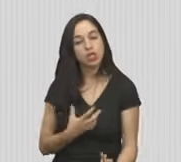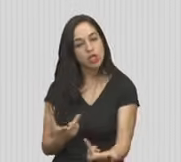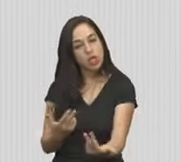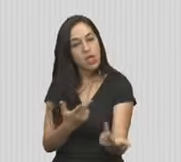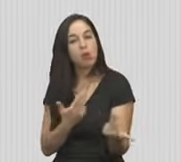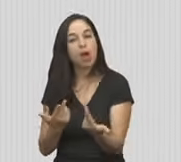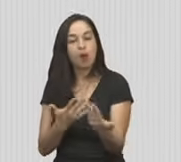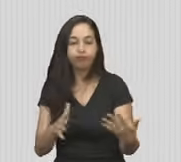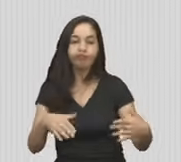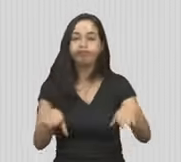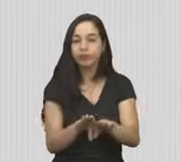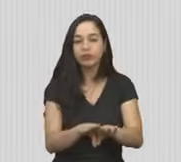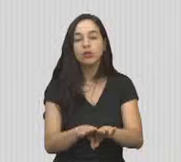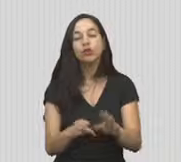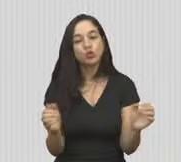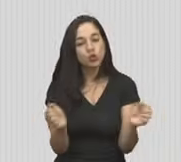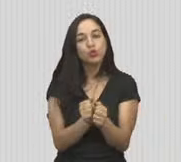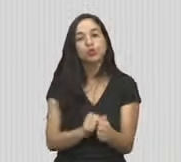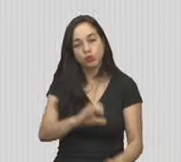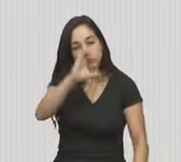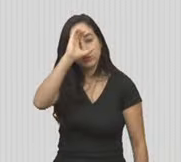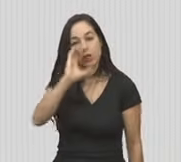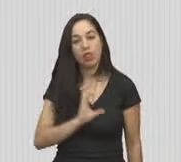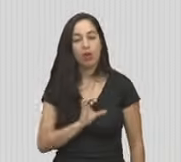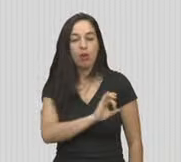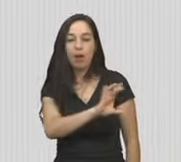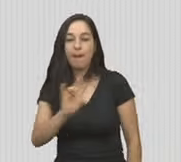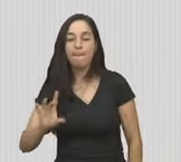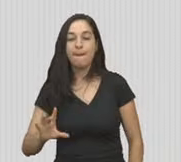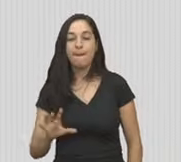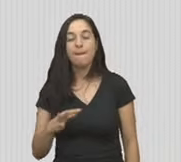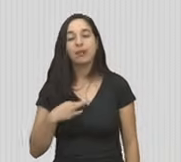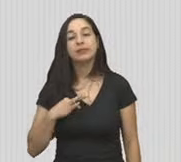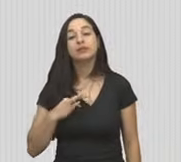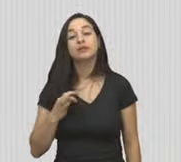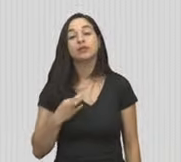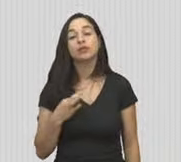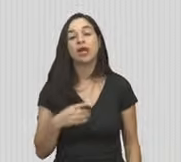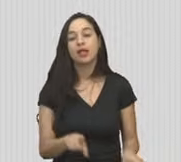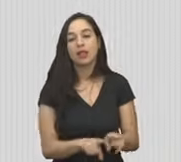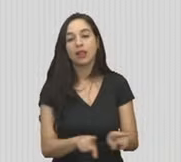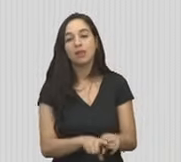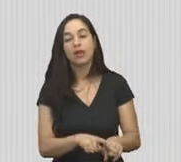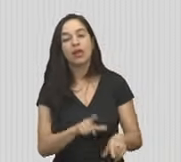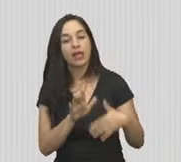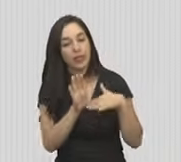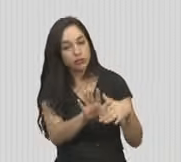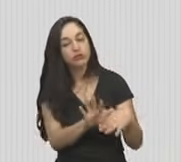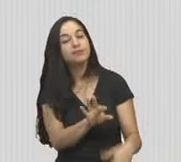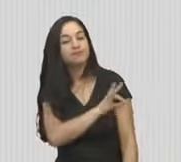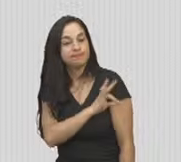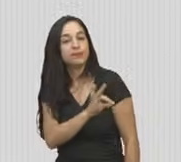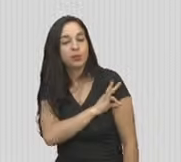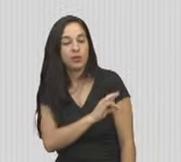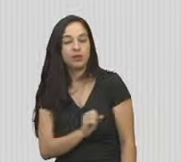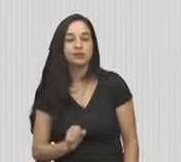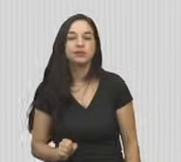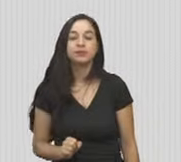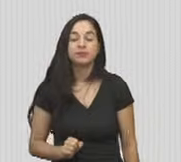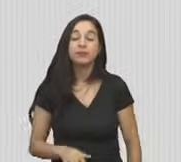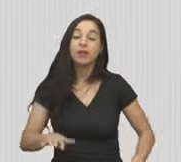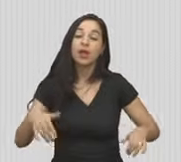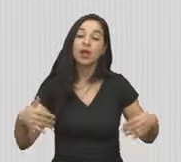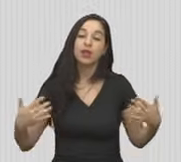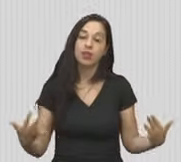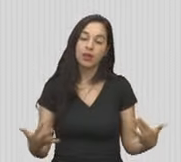elemento fundamental para colaborar. Existem grupos voluntários que até são treinados para dar apoio à polícia. E assim,